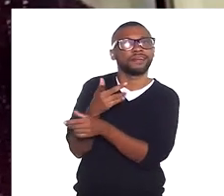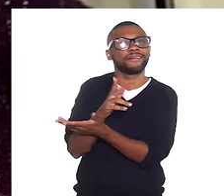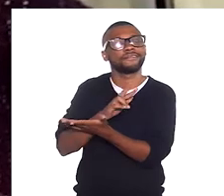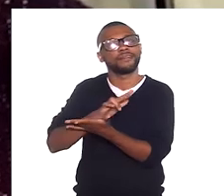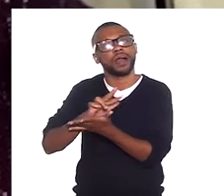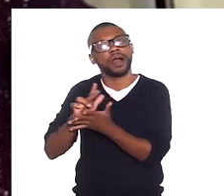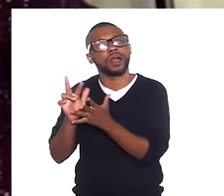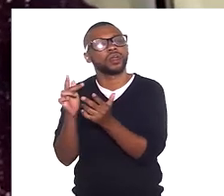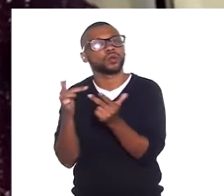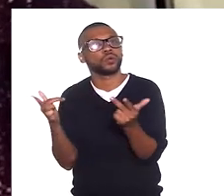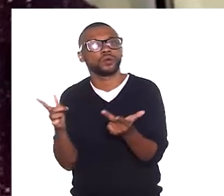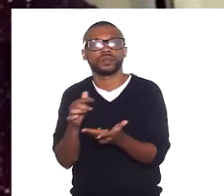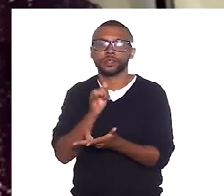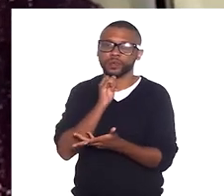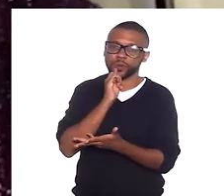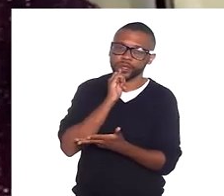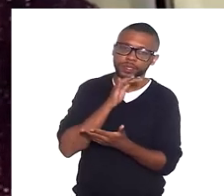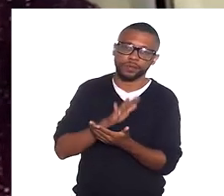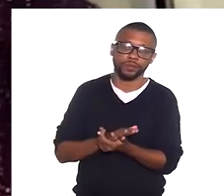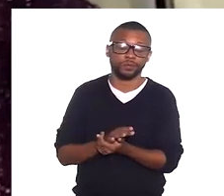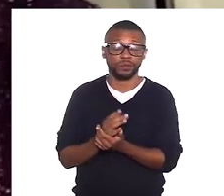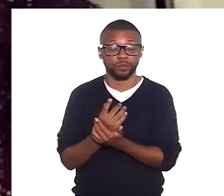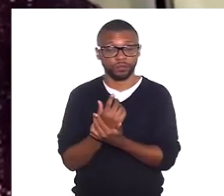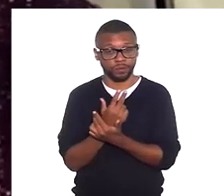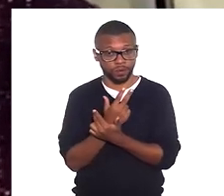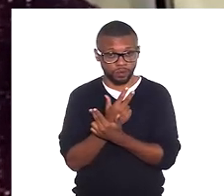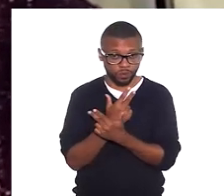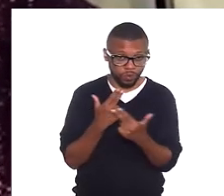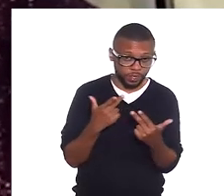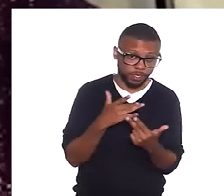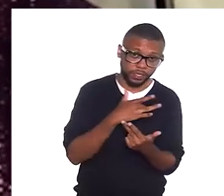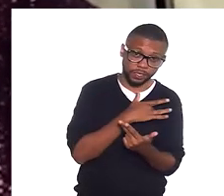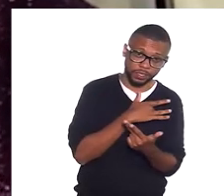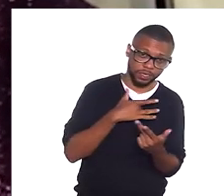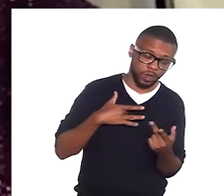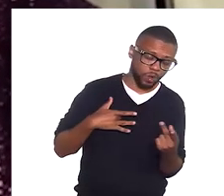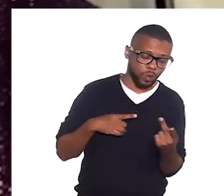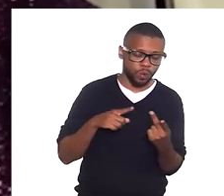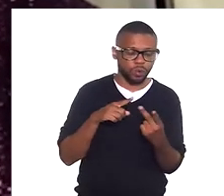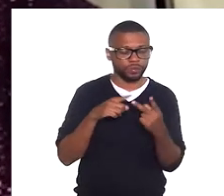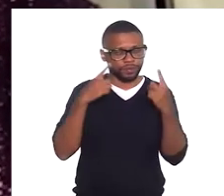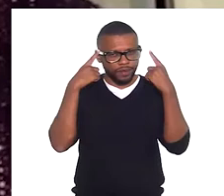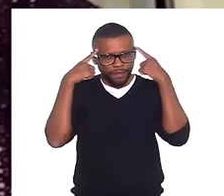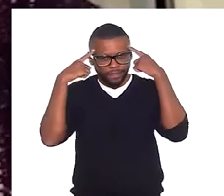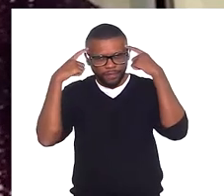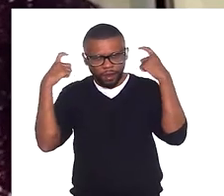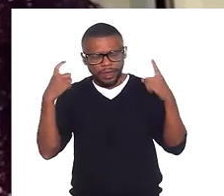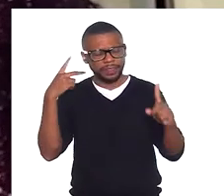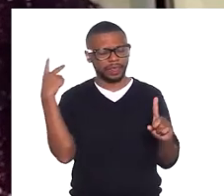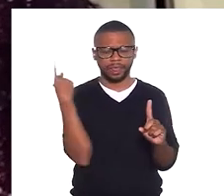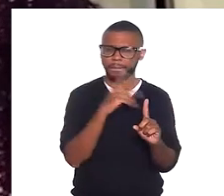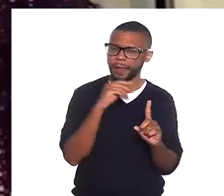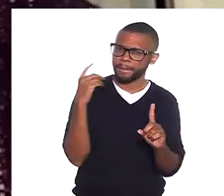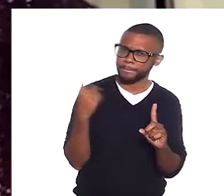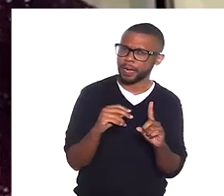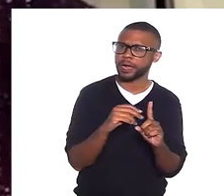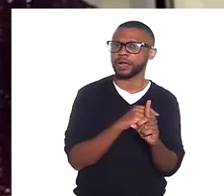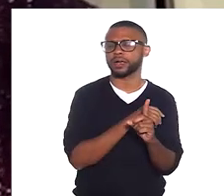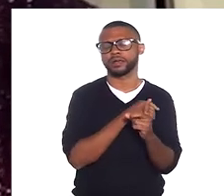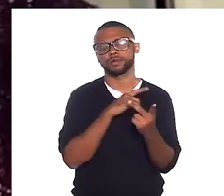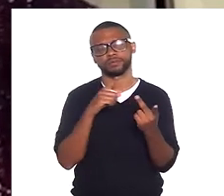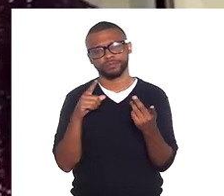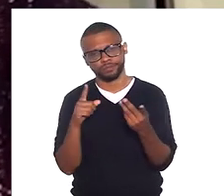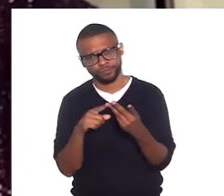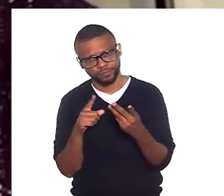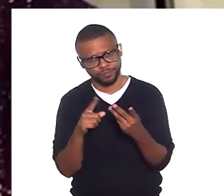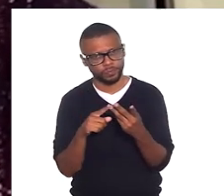muitas coisas, né? Ele é porta de entrada para uma questão de saúde, ele é porta de entrada para uma questão de violência doméstica, ele